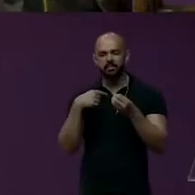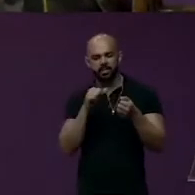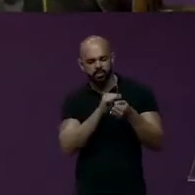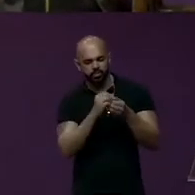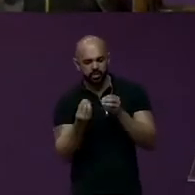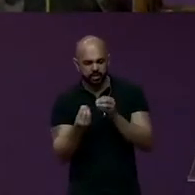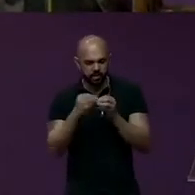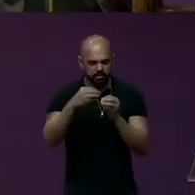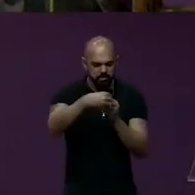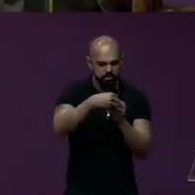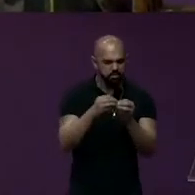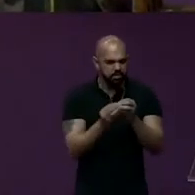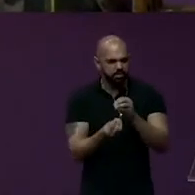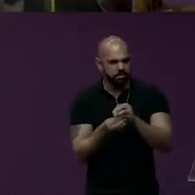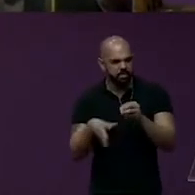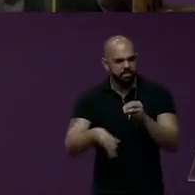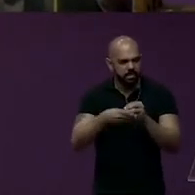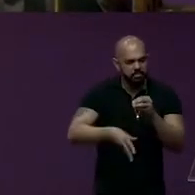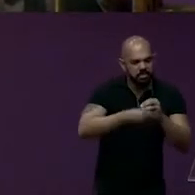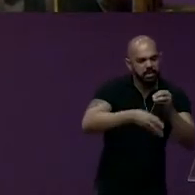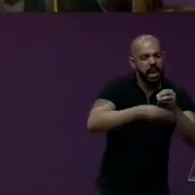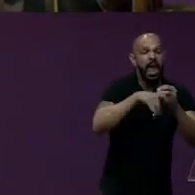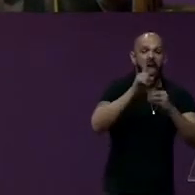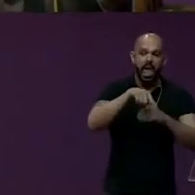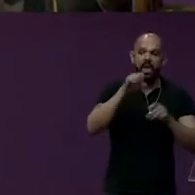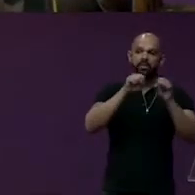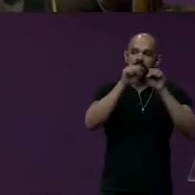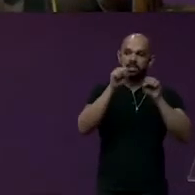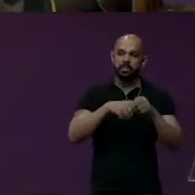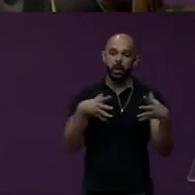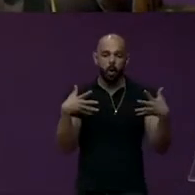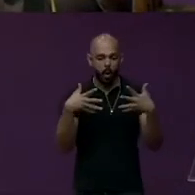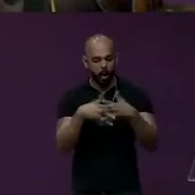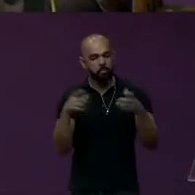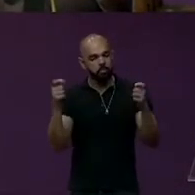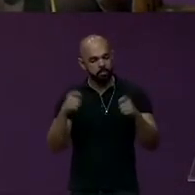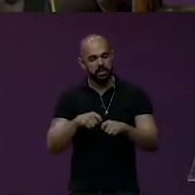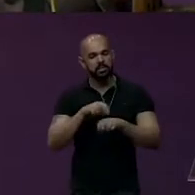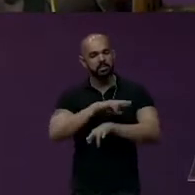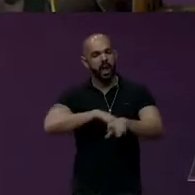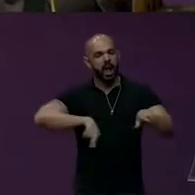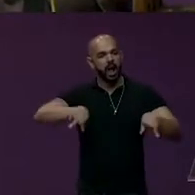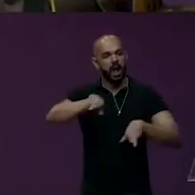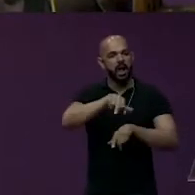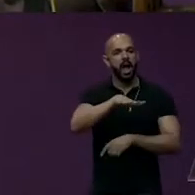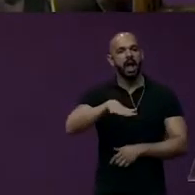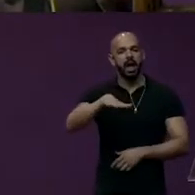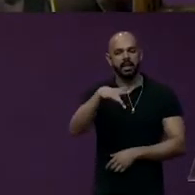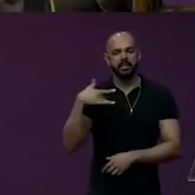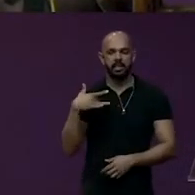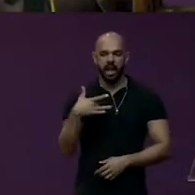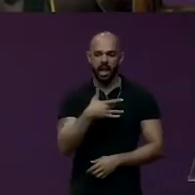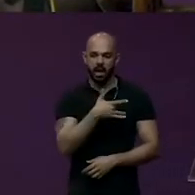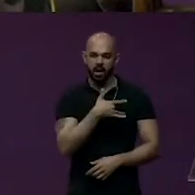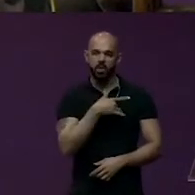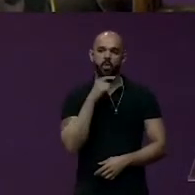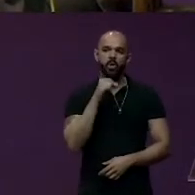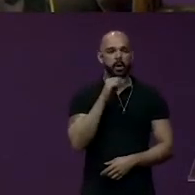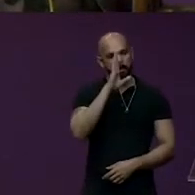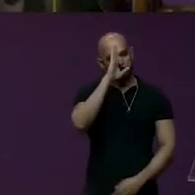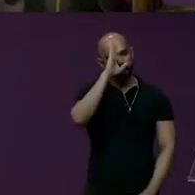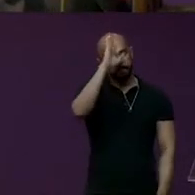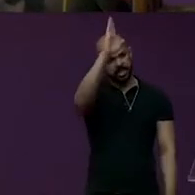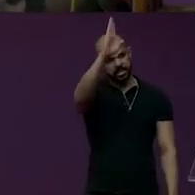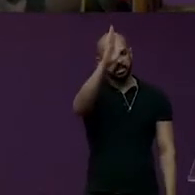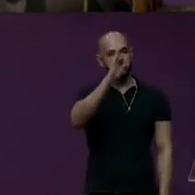é um sistema, né? É um sistema complexo que dá conta de todas as dimensões da saúde, tendo como espinha, né,